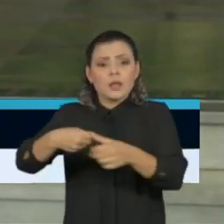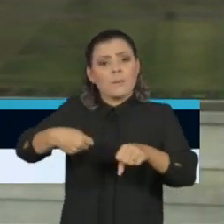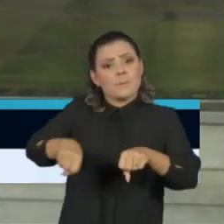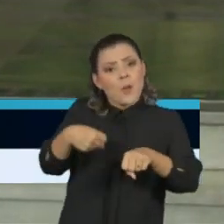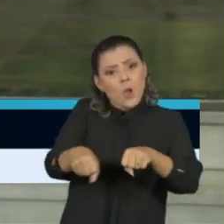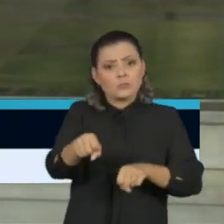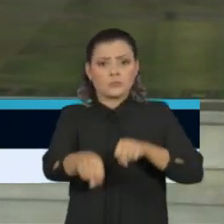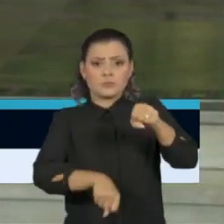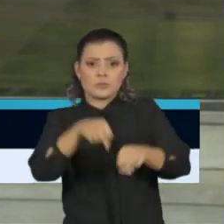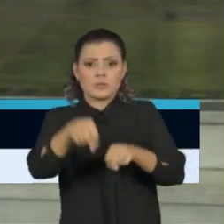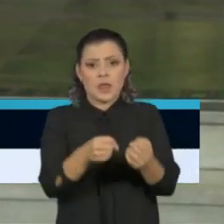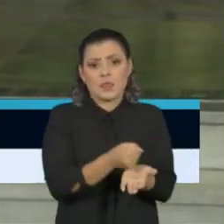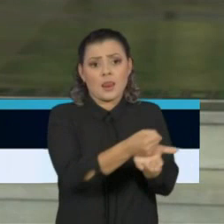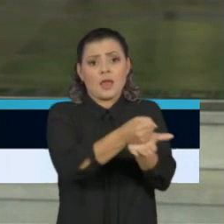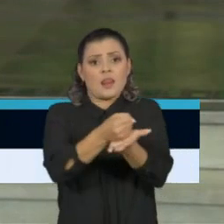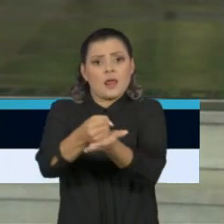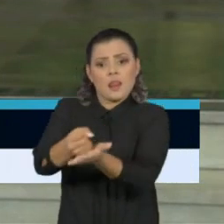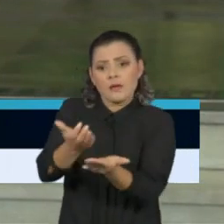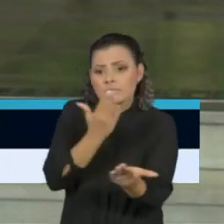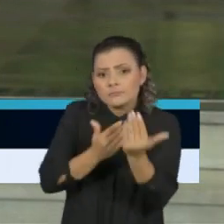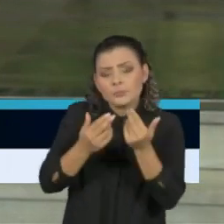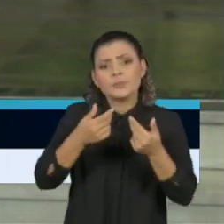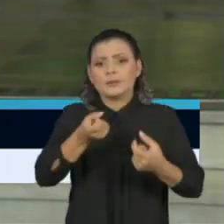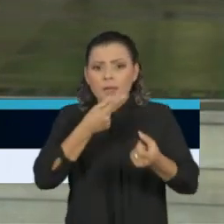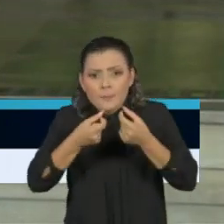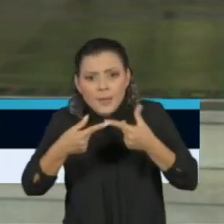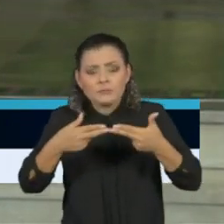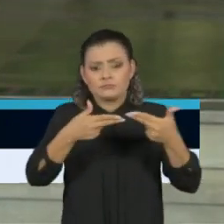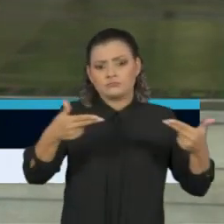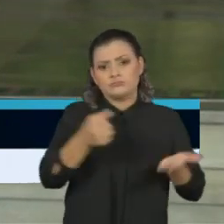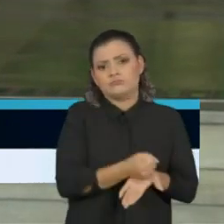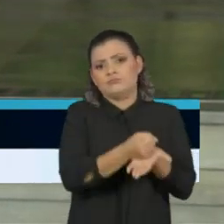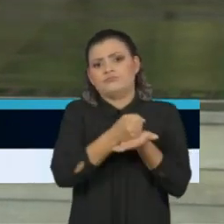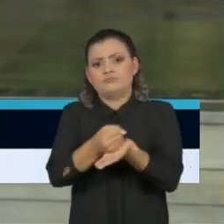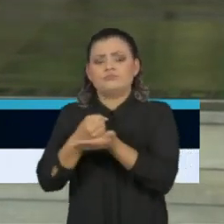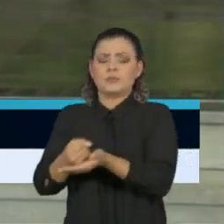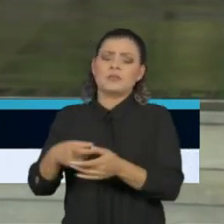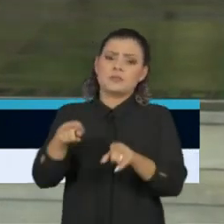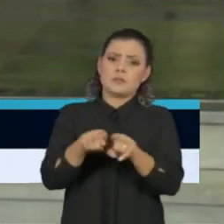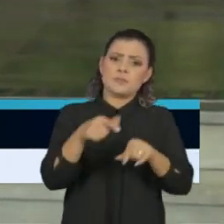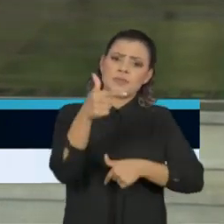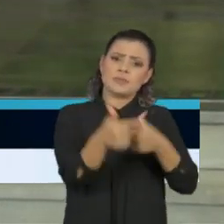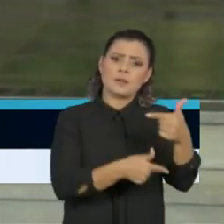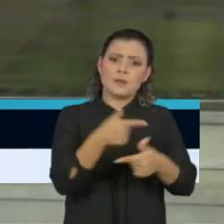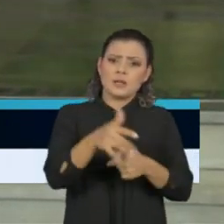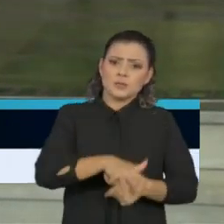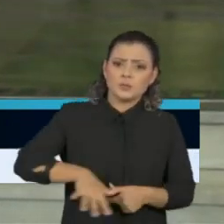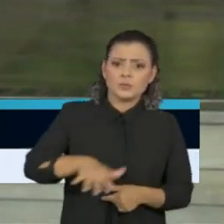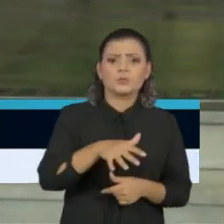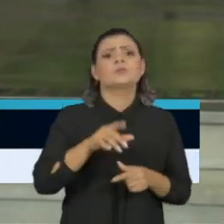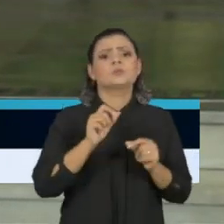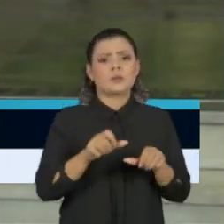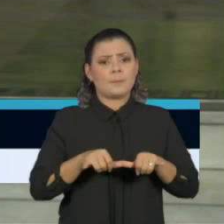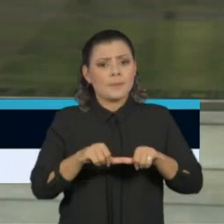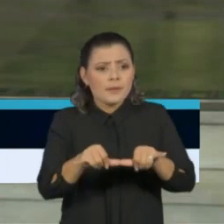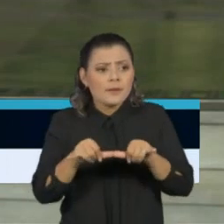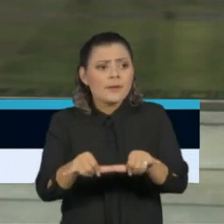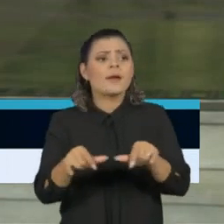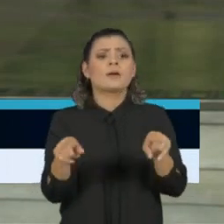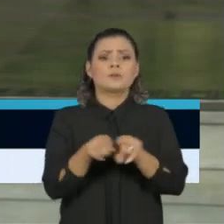motocicletas e bicicletas e outros meios de transporte, trabalhadores que atuam em mercados,